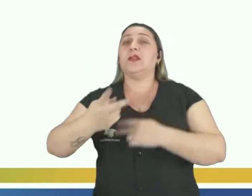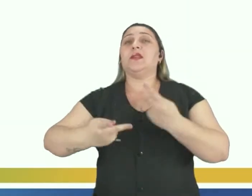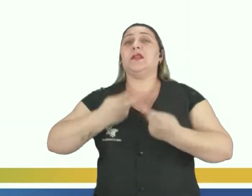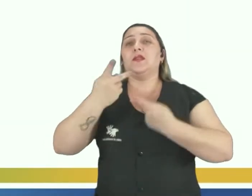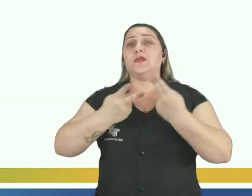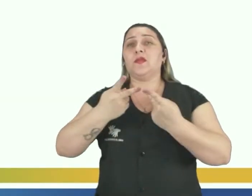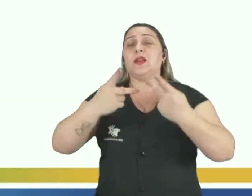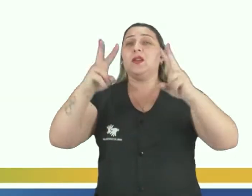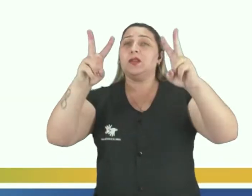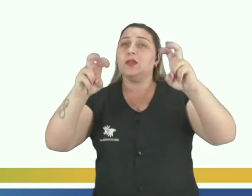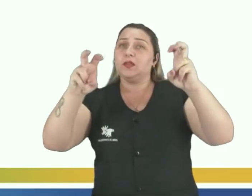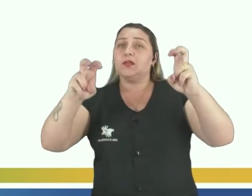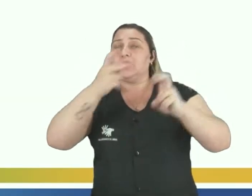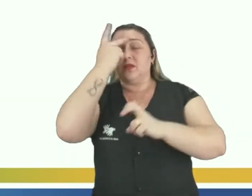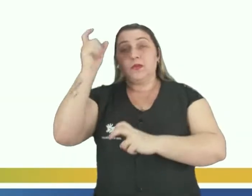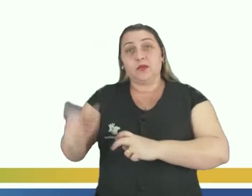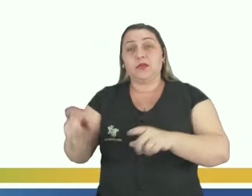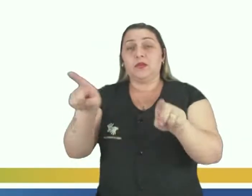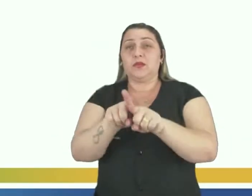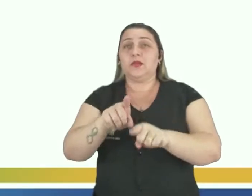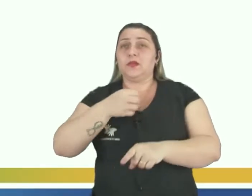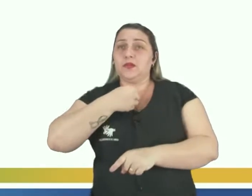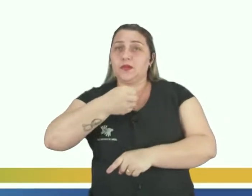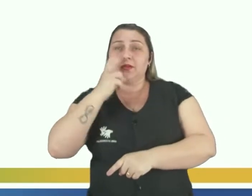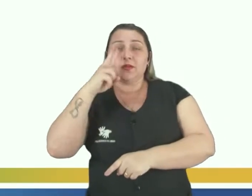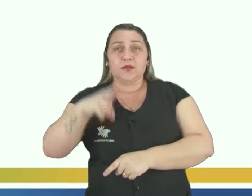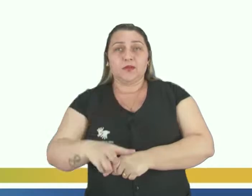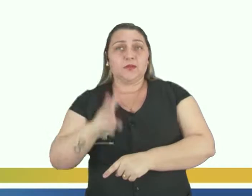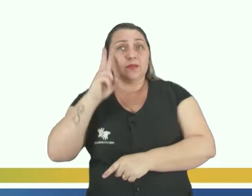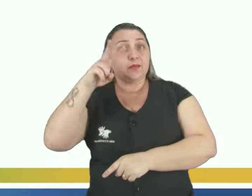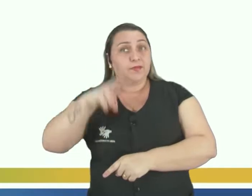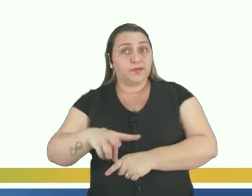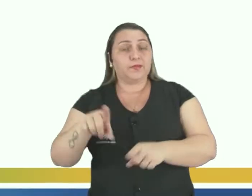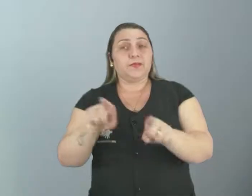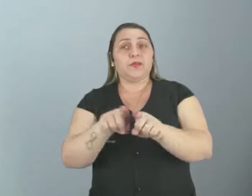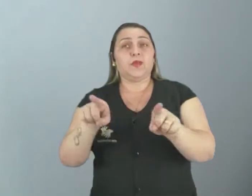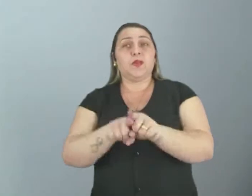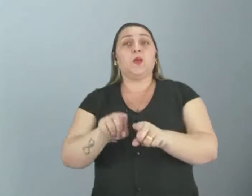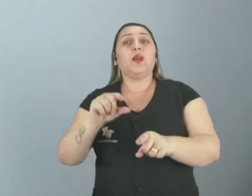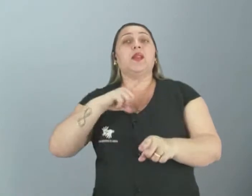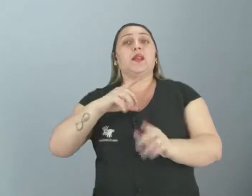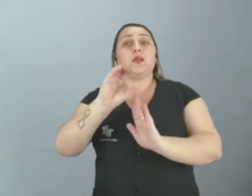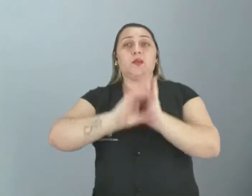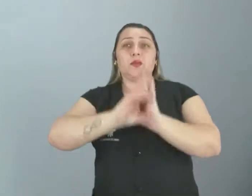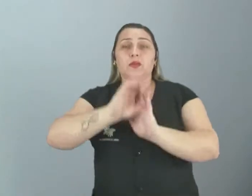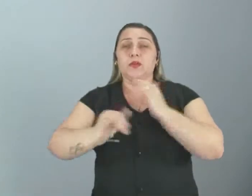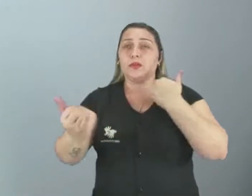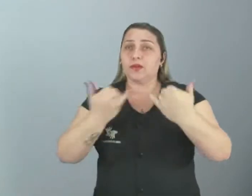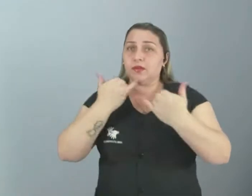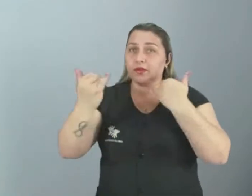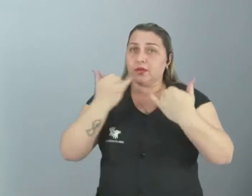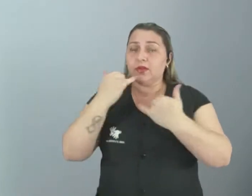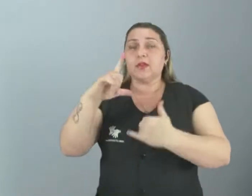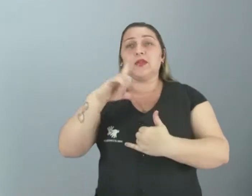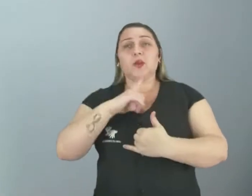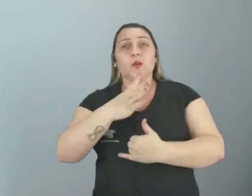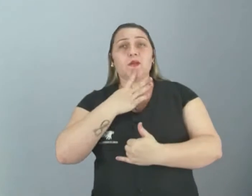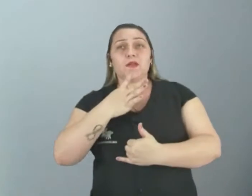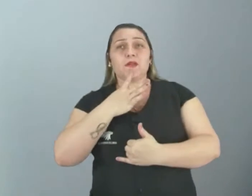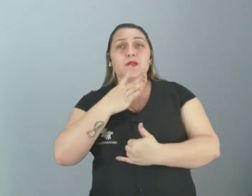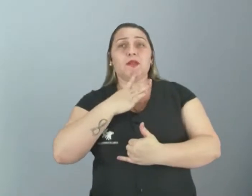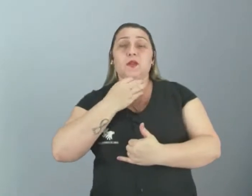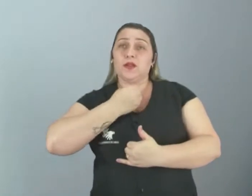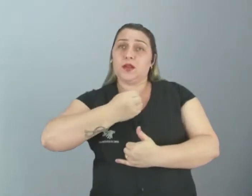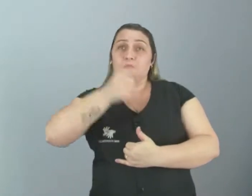fato ou assunto. Quando a gente vai ver uma entrevista, a gente tem que olhar além do que tem no conteúdo das informações. A gente tem que conhecer um pouco